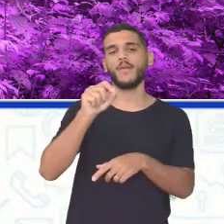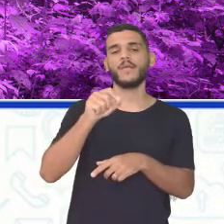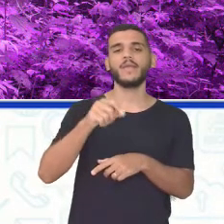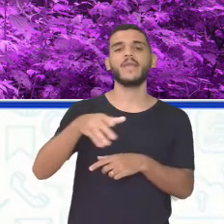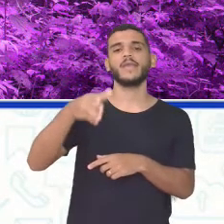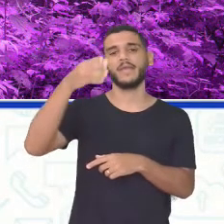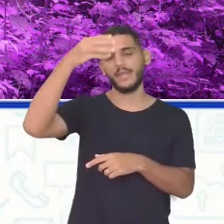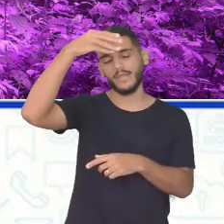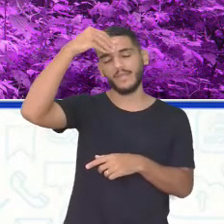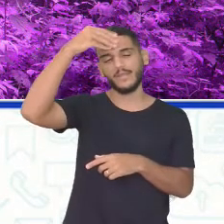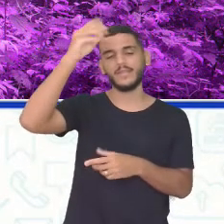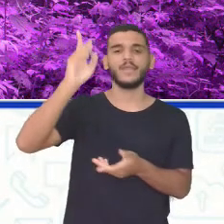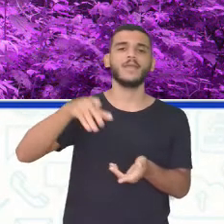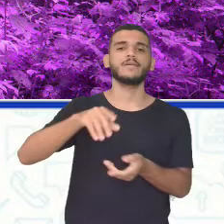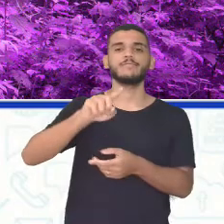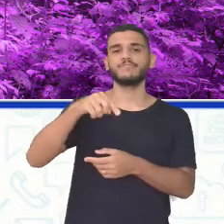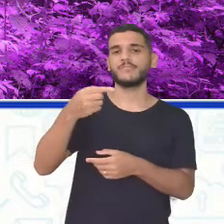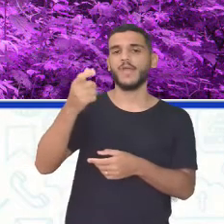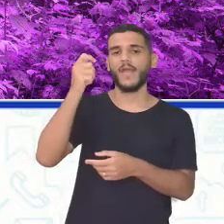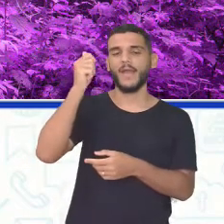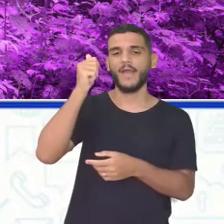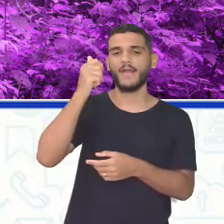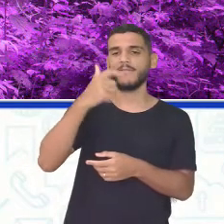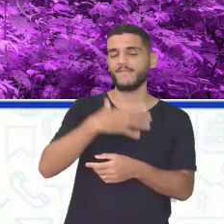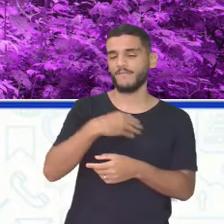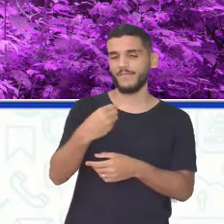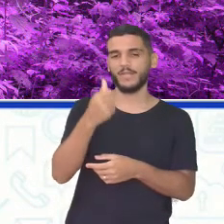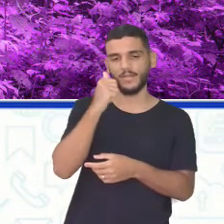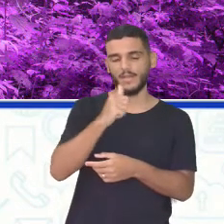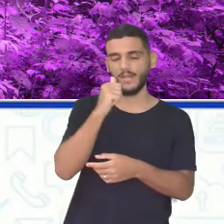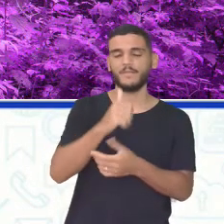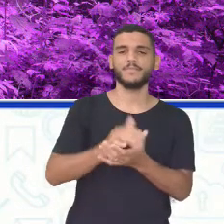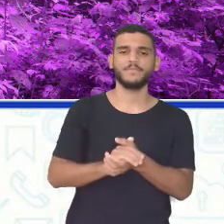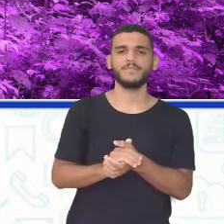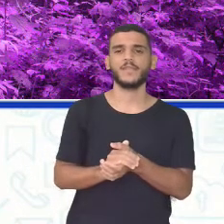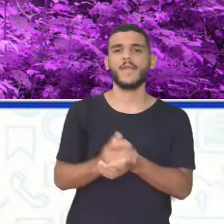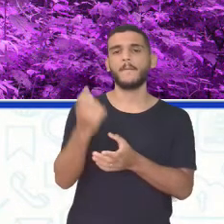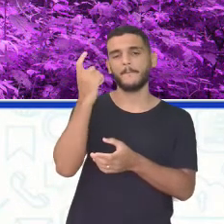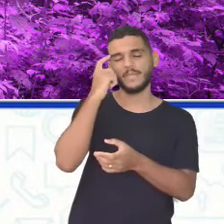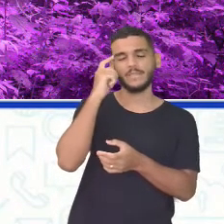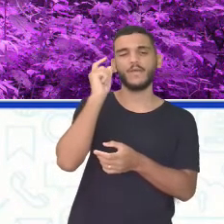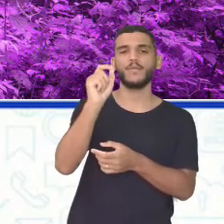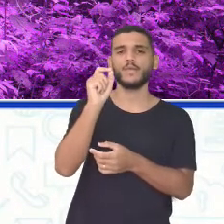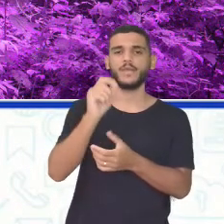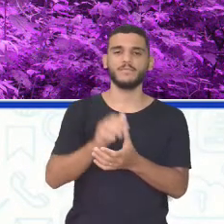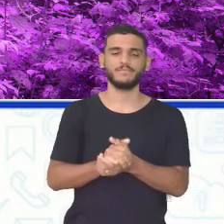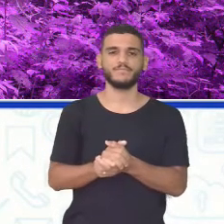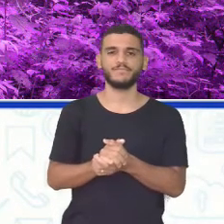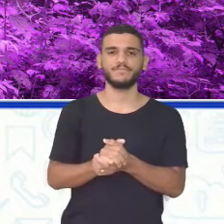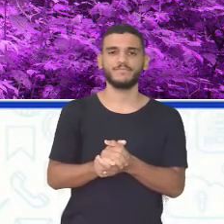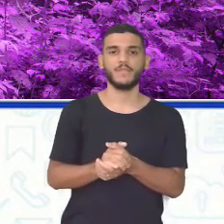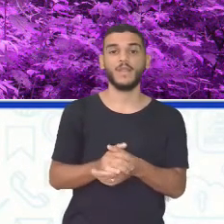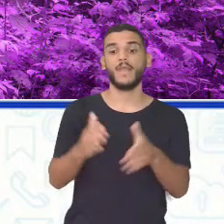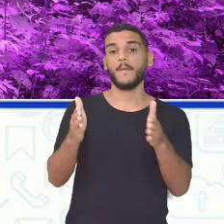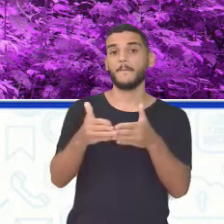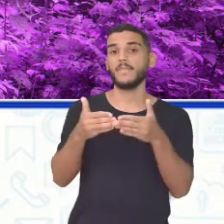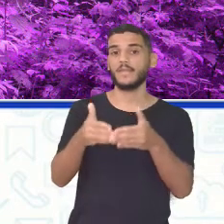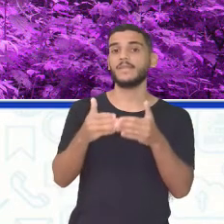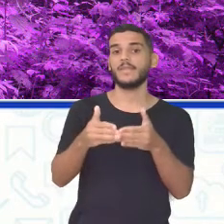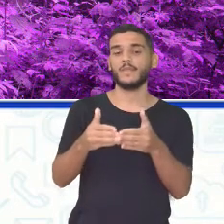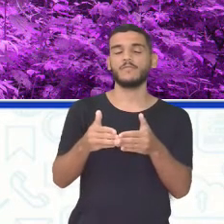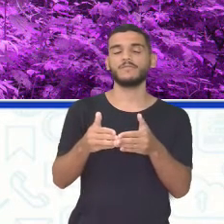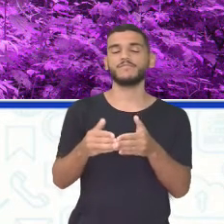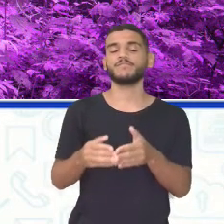princesa. Pensaram e chegaram à conclusão de que o jeito melhor era botar a moça pra dormir. Quem sabe o